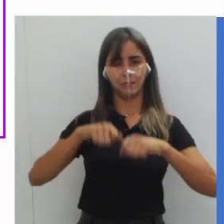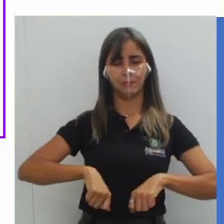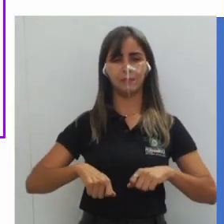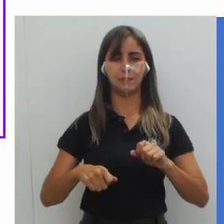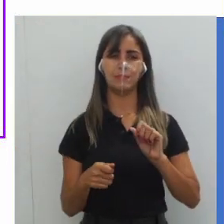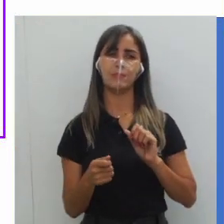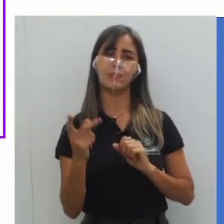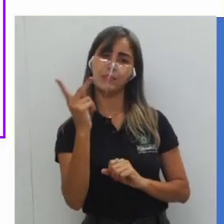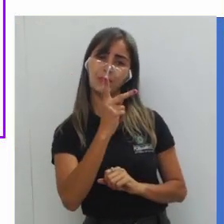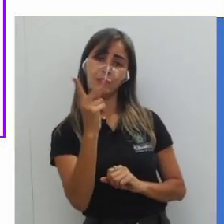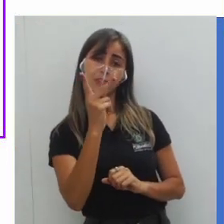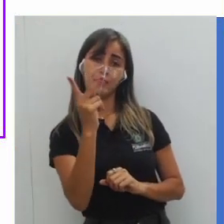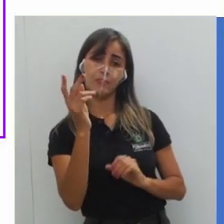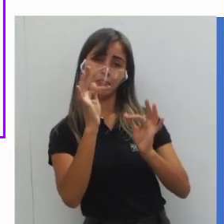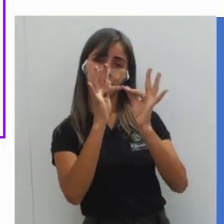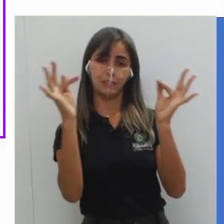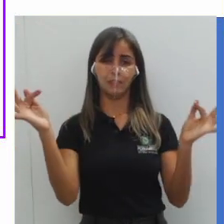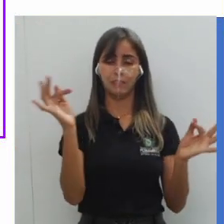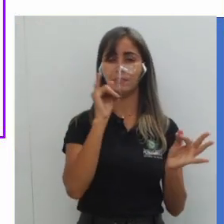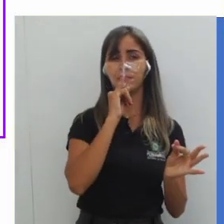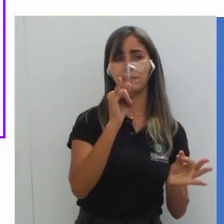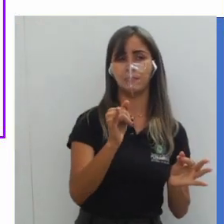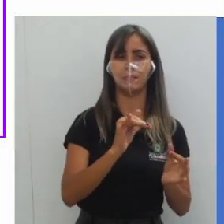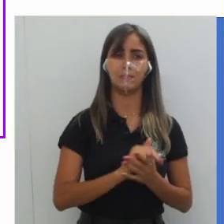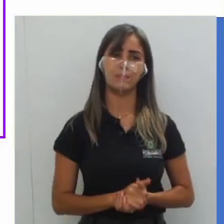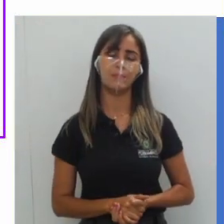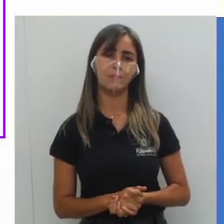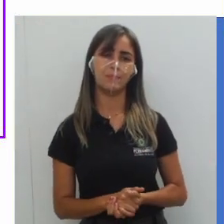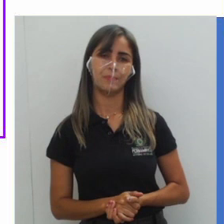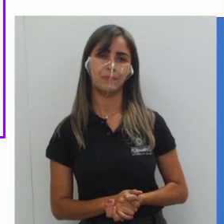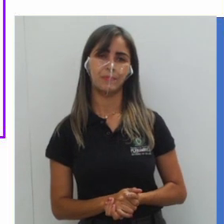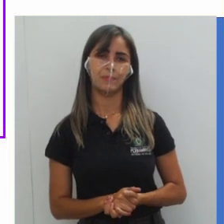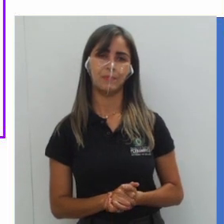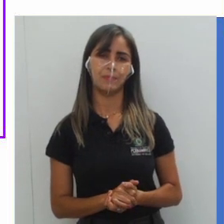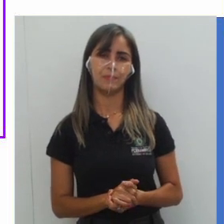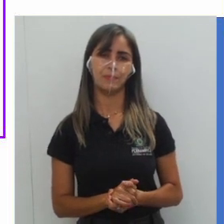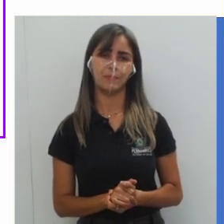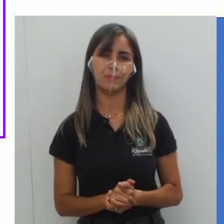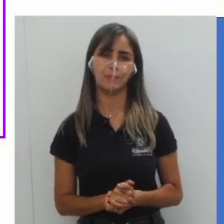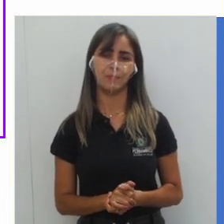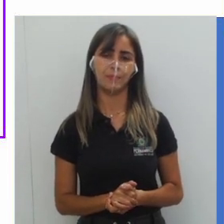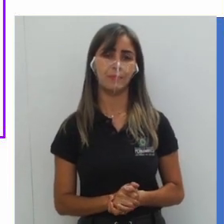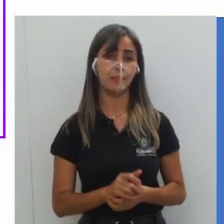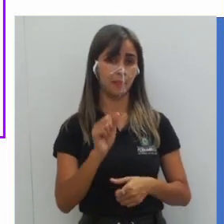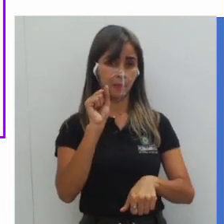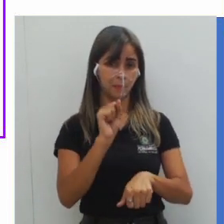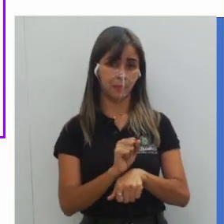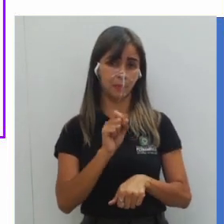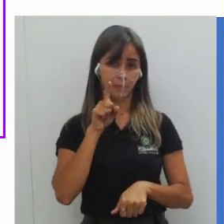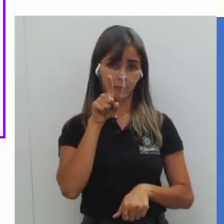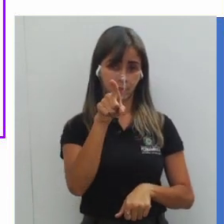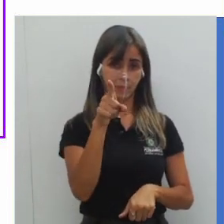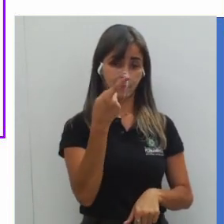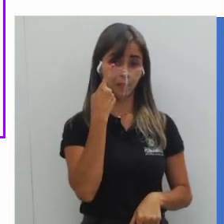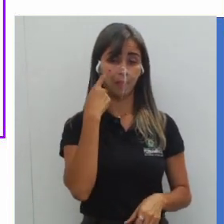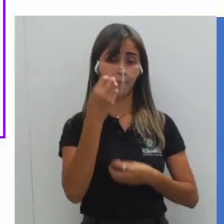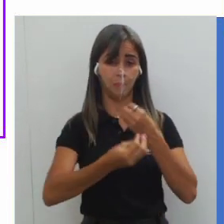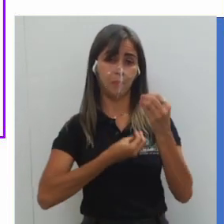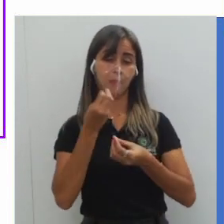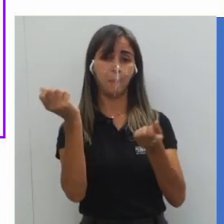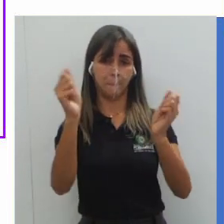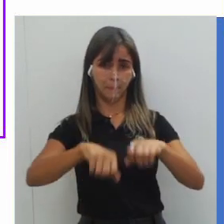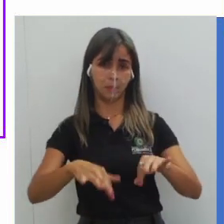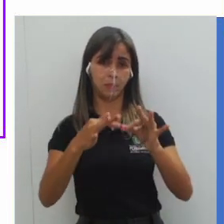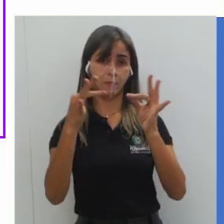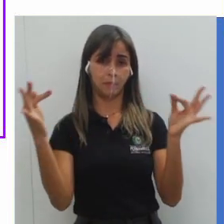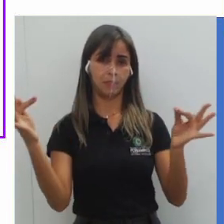então, criar duas sentenças como exemplo. Vou dar aí um tempinho, pausa a aula, para você ver como